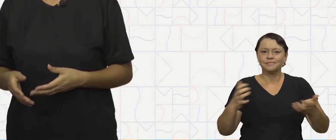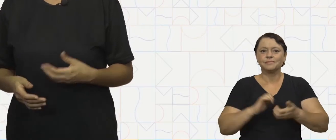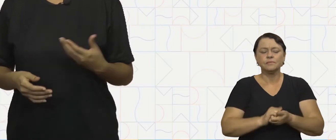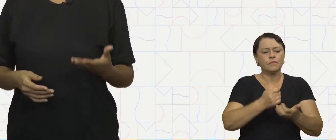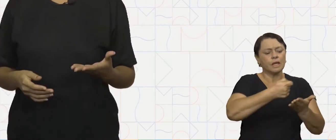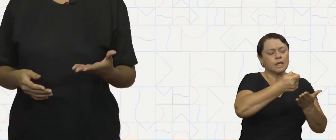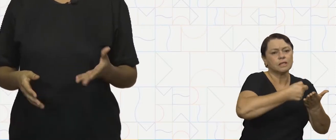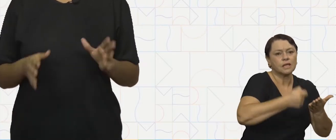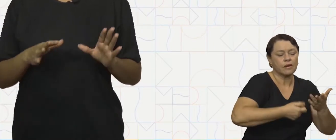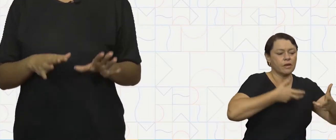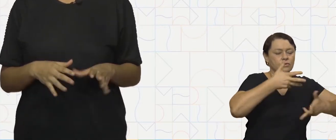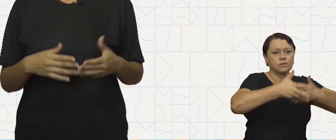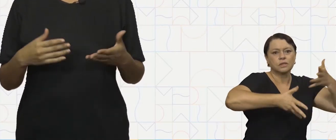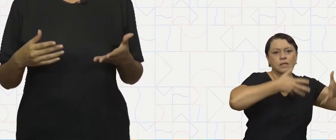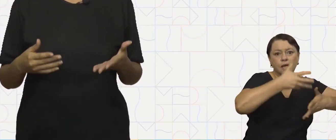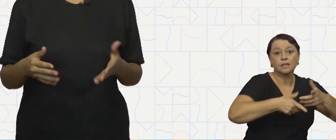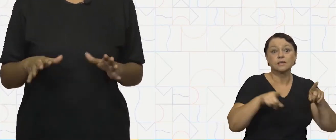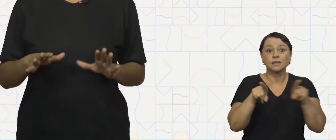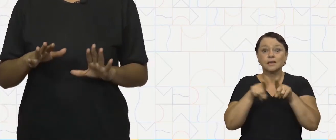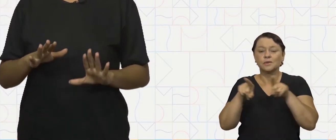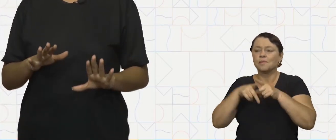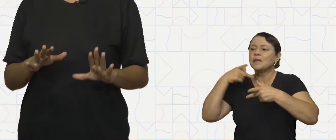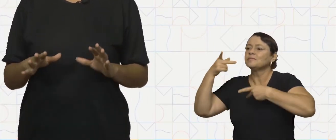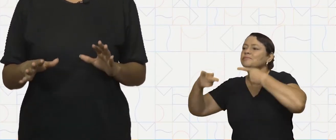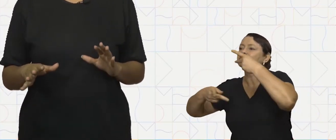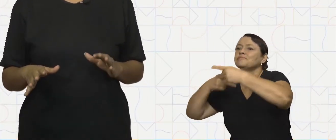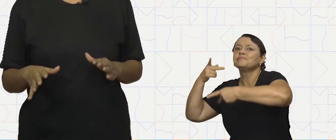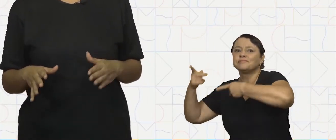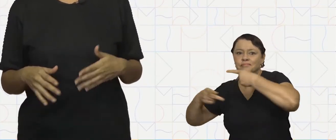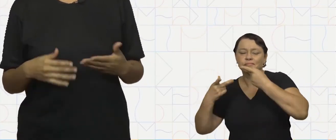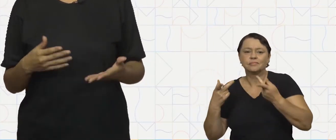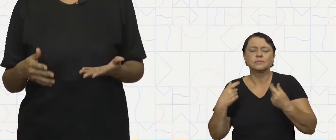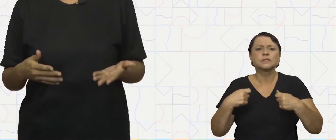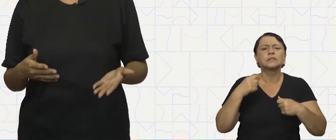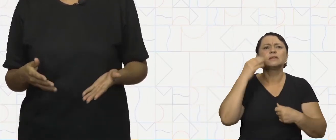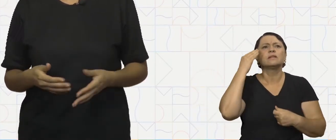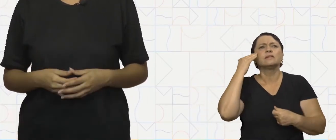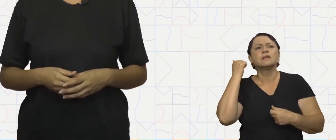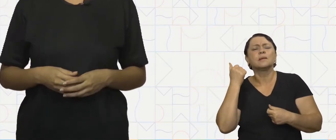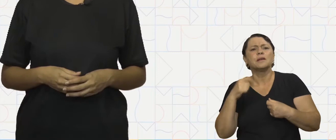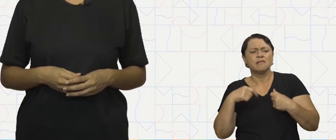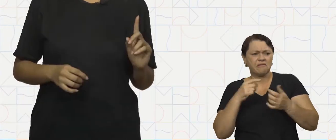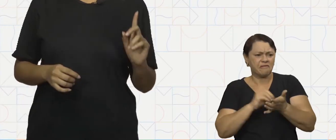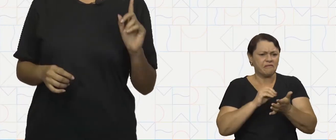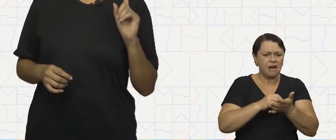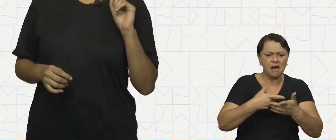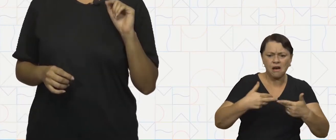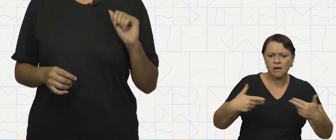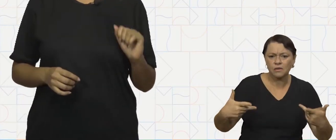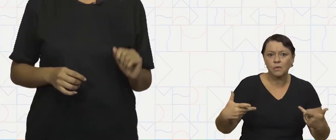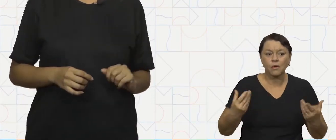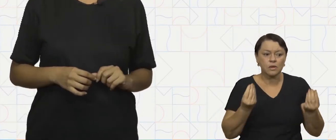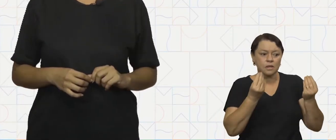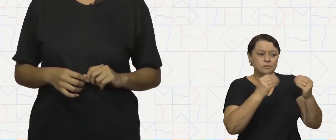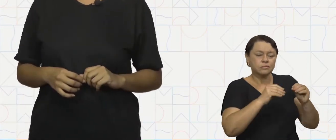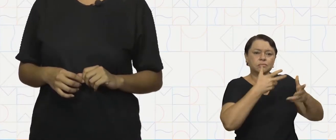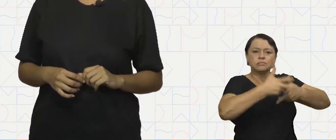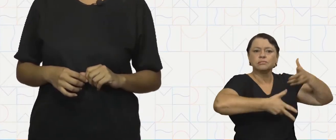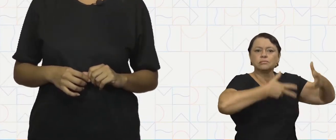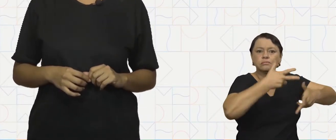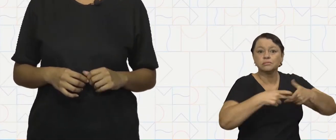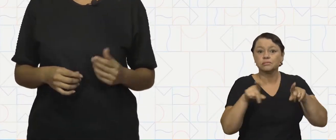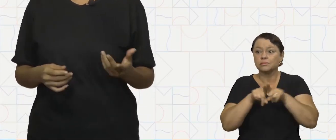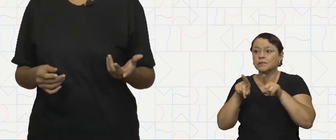escutando. Assim, conseguimos perceber se tem alguma coisa faltando ou precisando ser adicionada. Eu estava aqui pensando sobre o